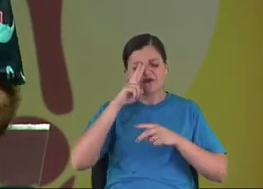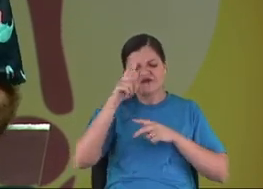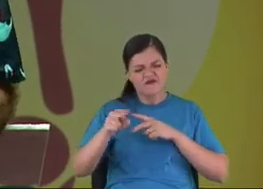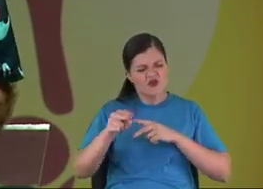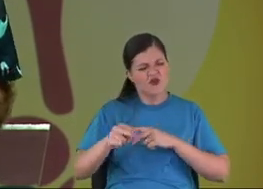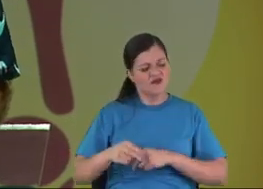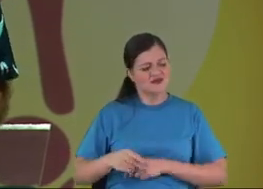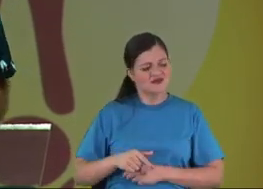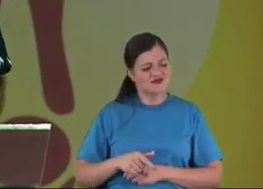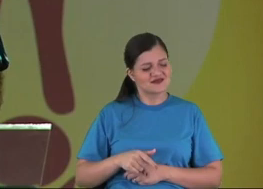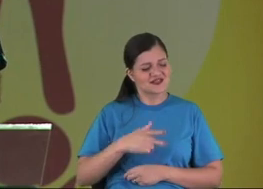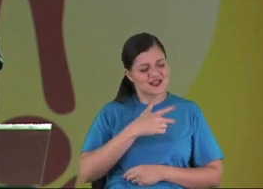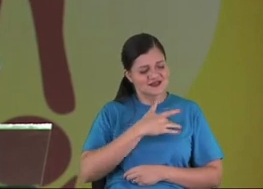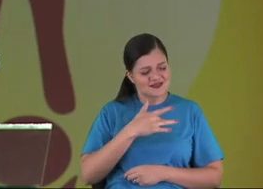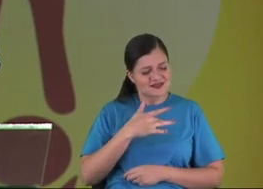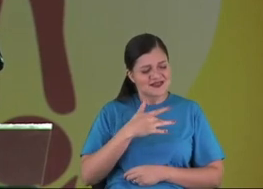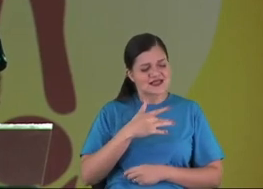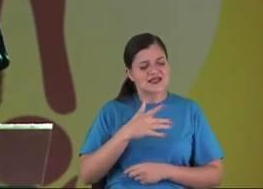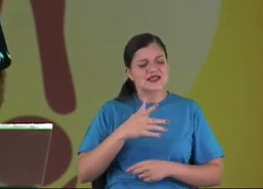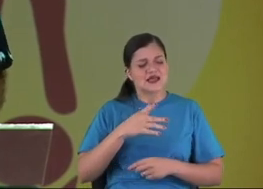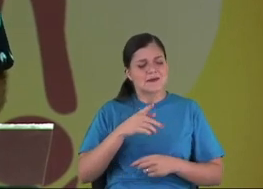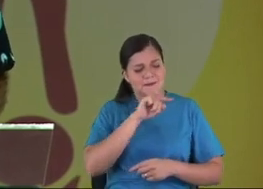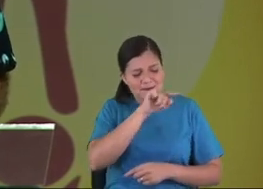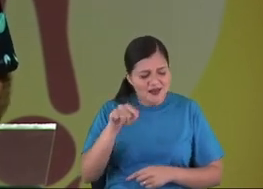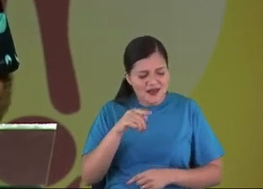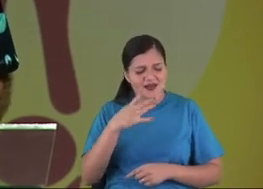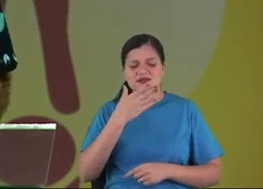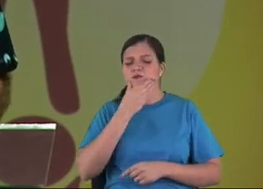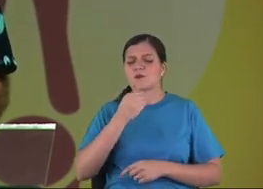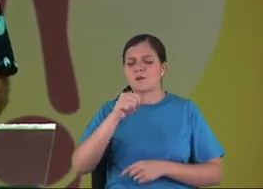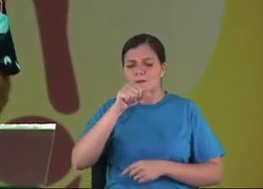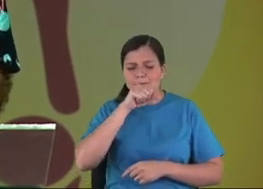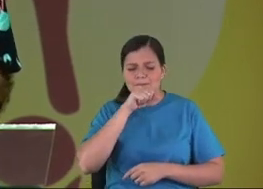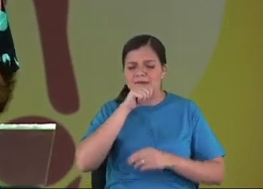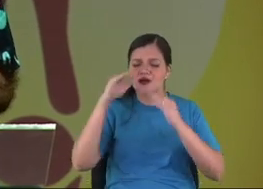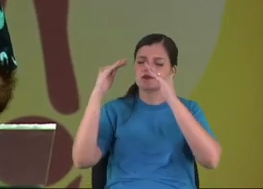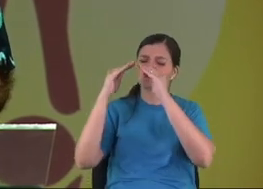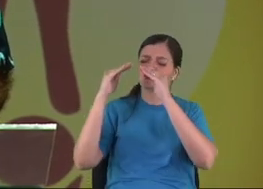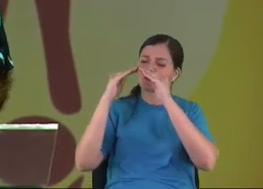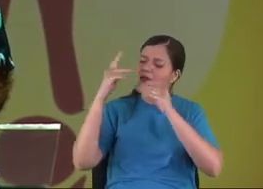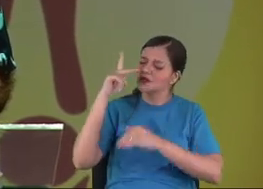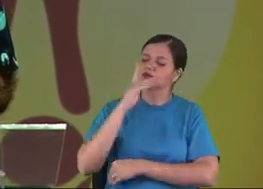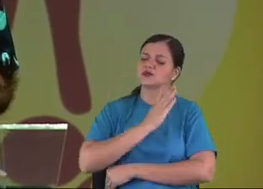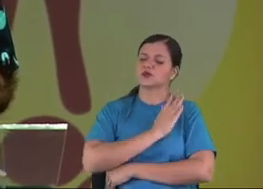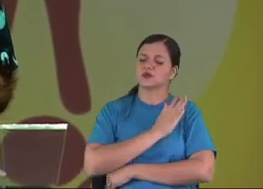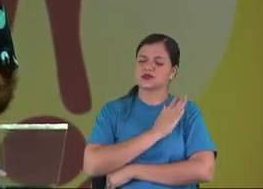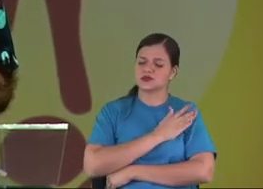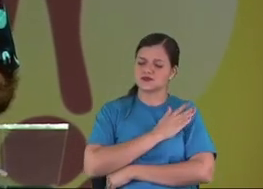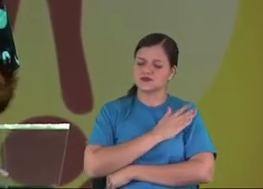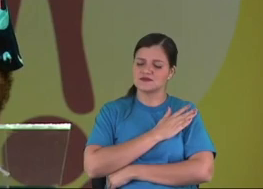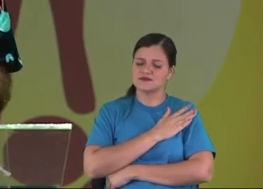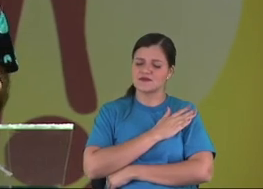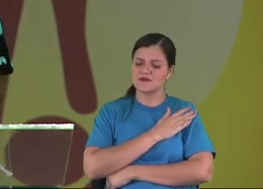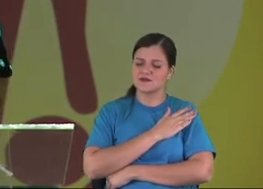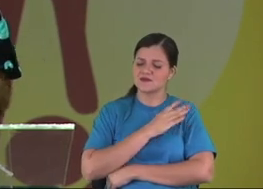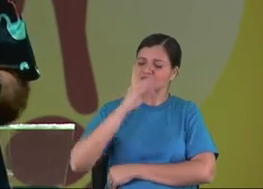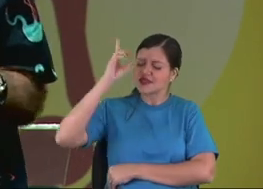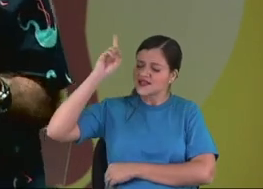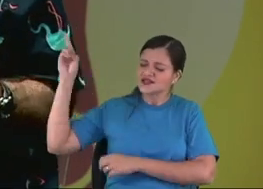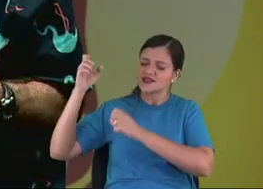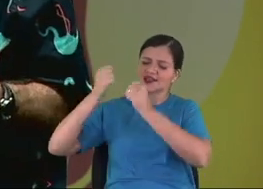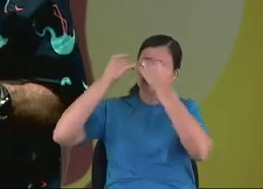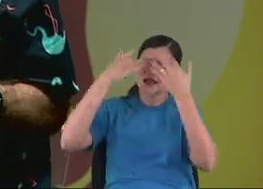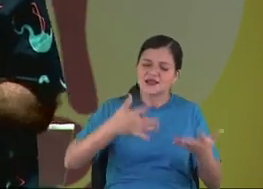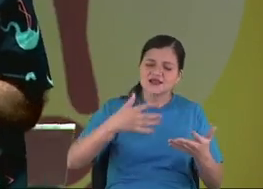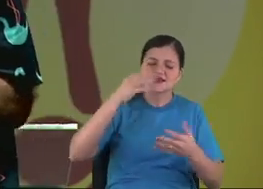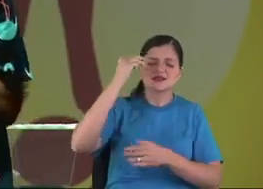vigor, para serem o pai conforme o teu coração. Dê a eles